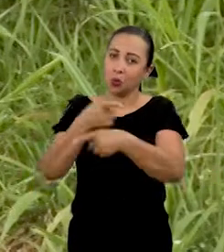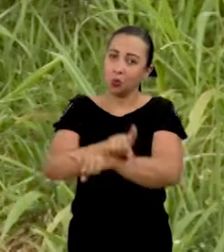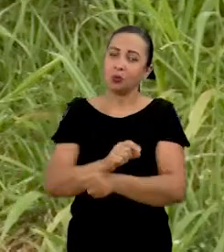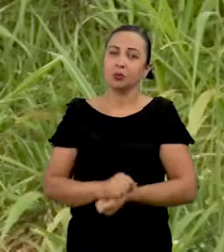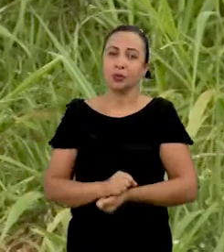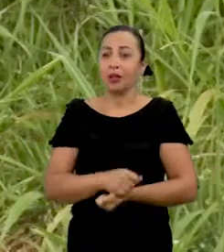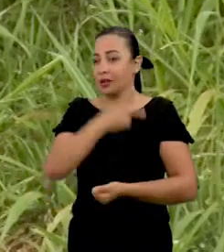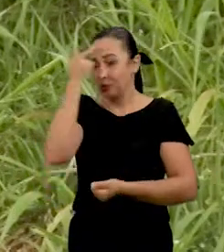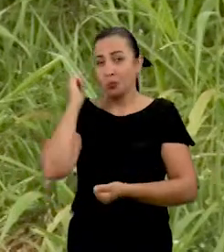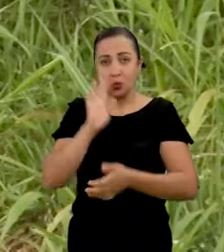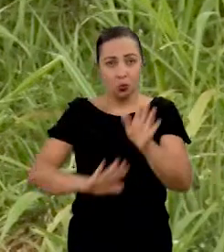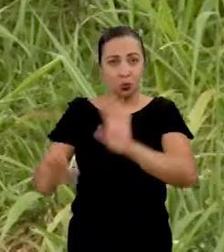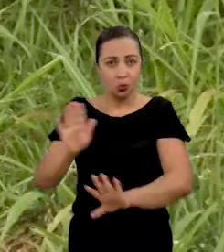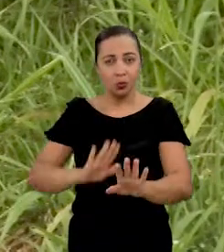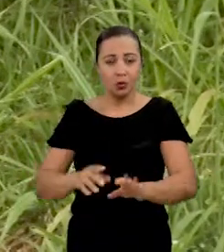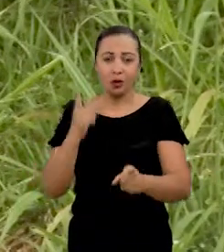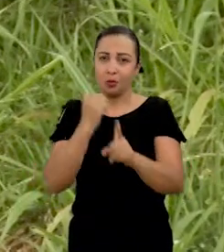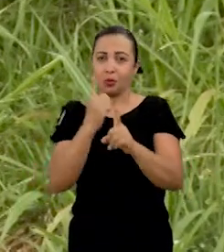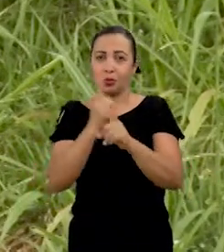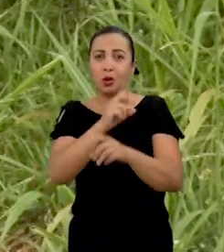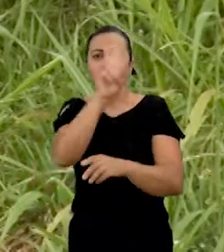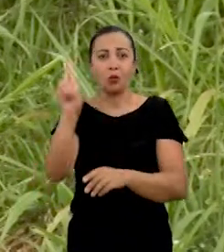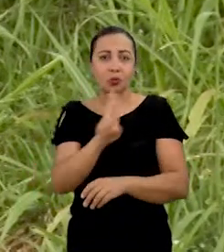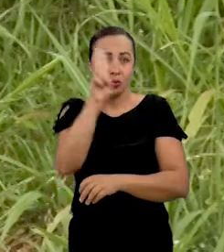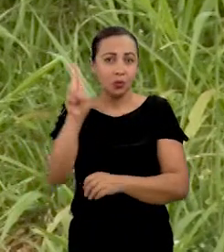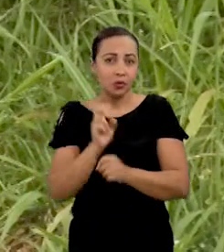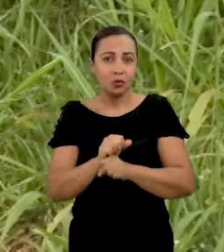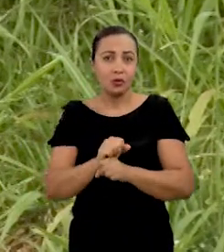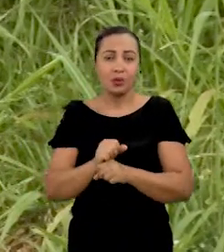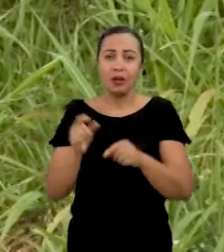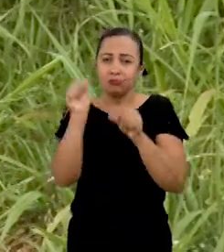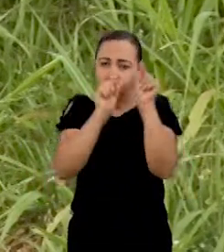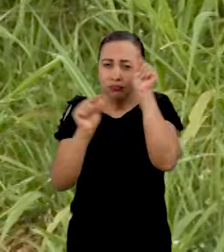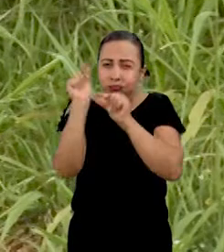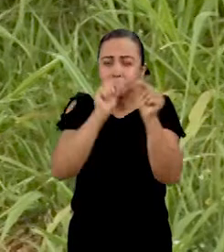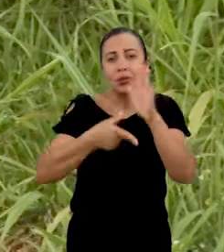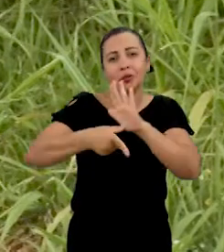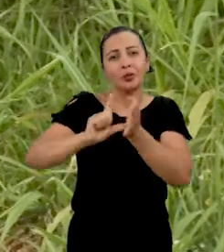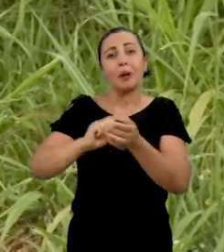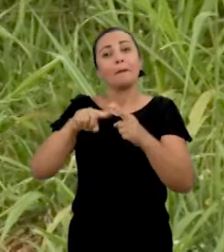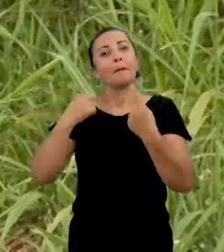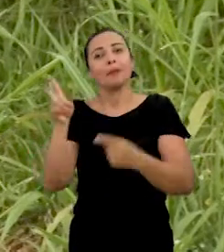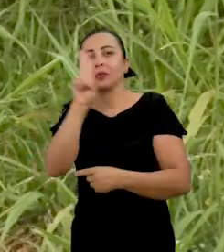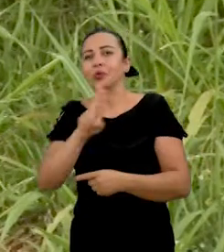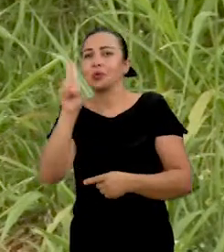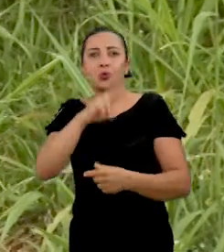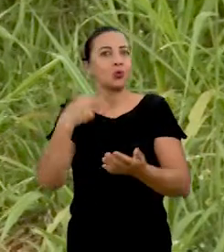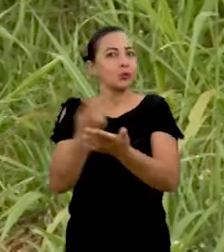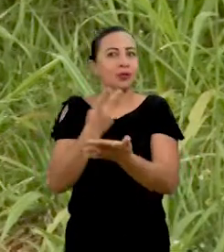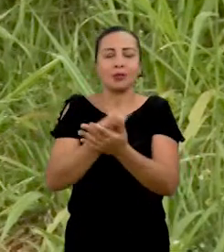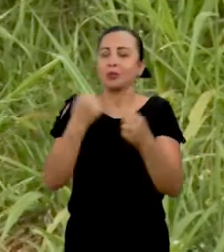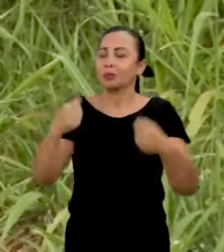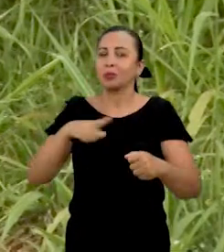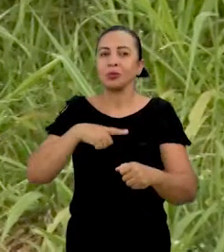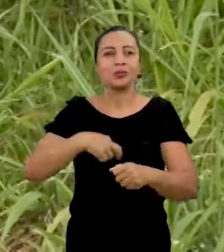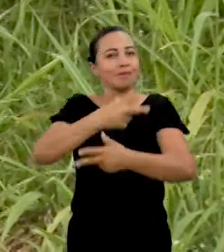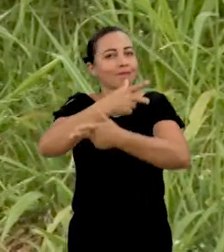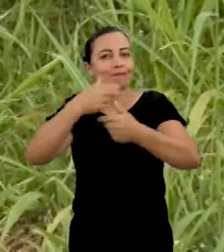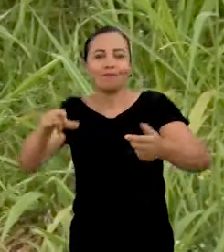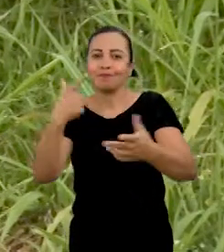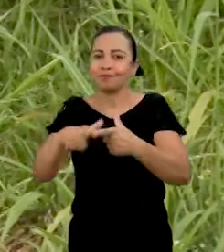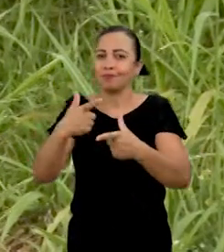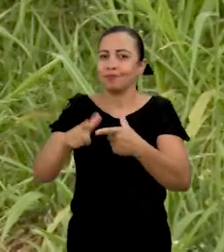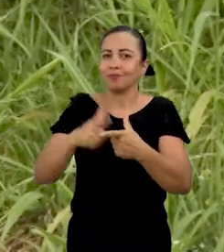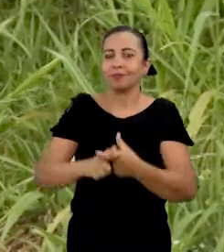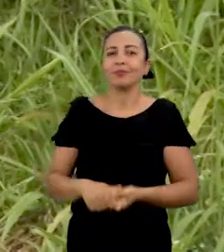que os criadores encontraram foi a utilização de antimicrobianos. Mas o uso descontrolado pode causar uma série de